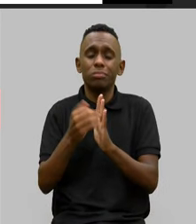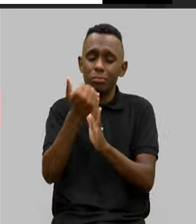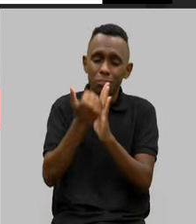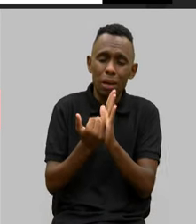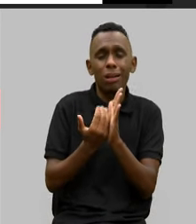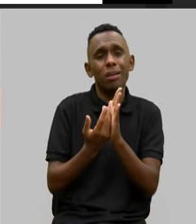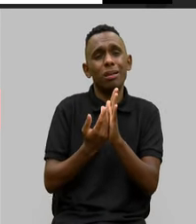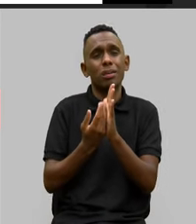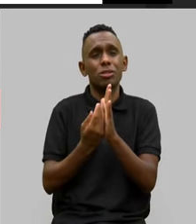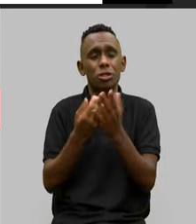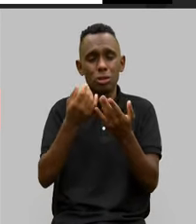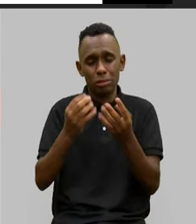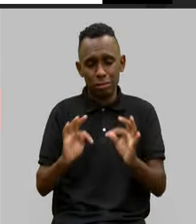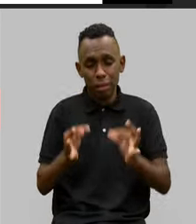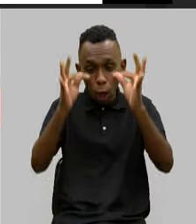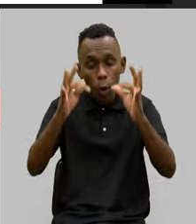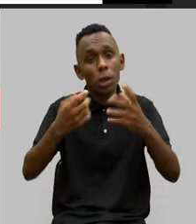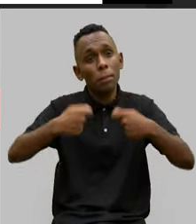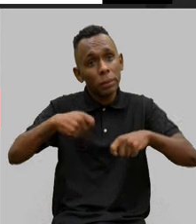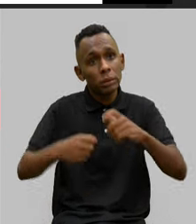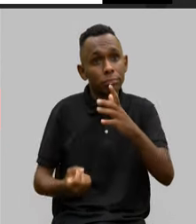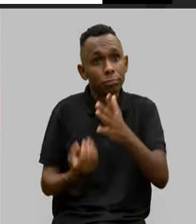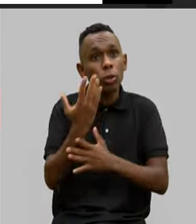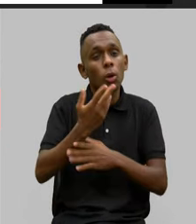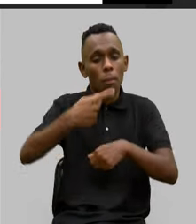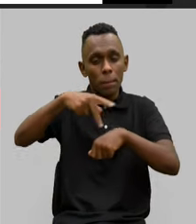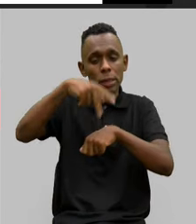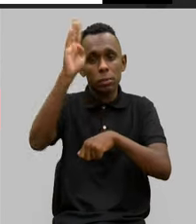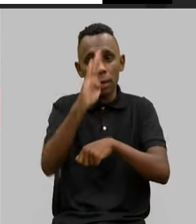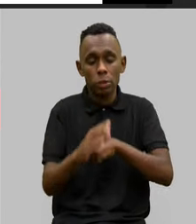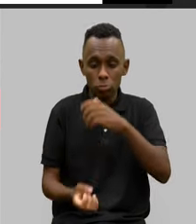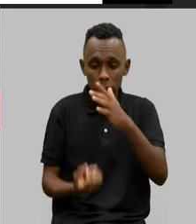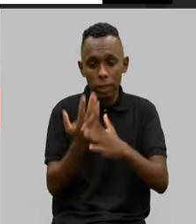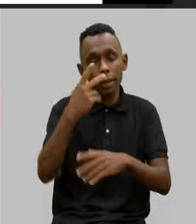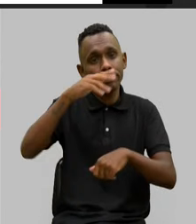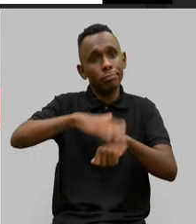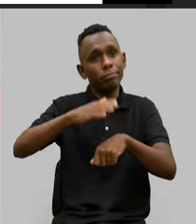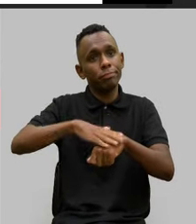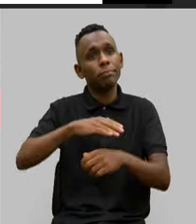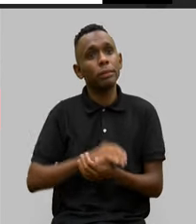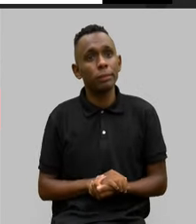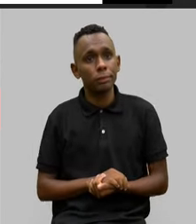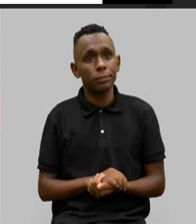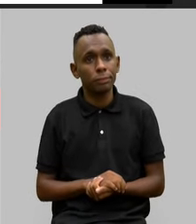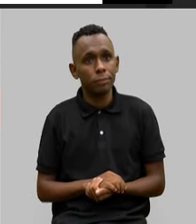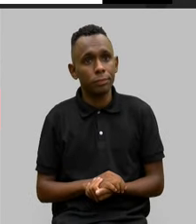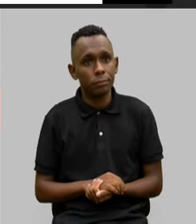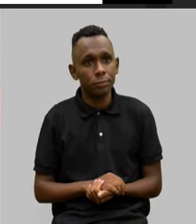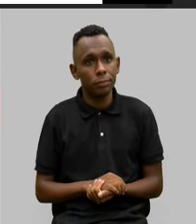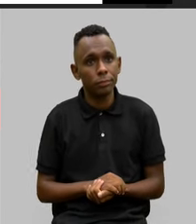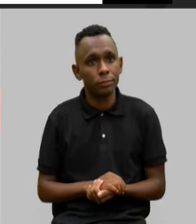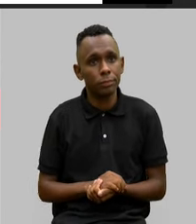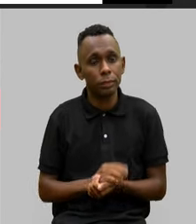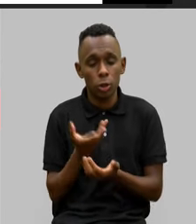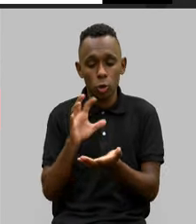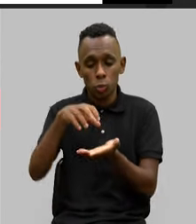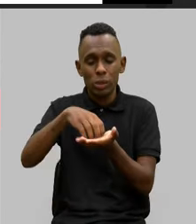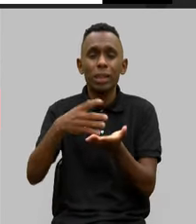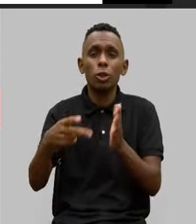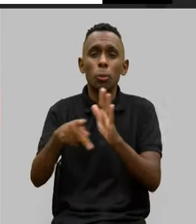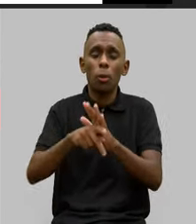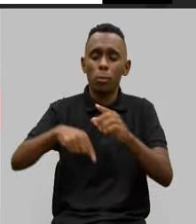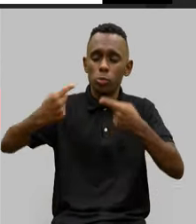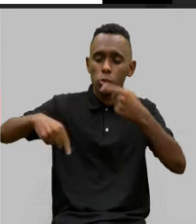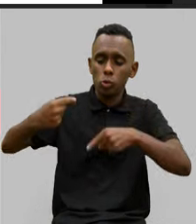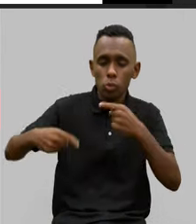tecnologia e que deve ser produzida eh no Brasil eh o núcleo dessa discussão com